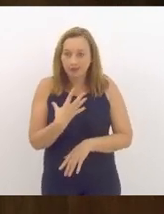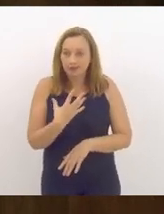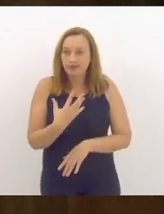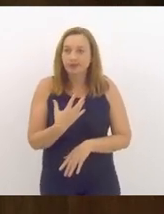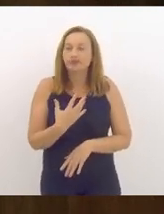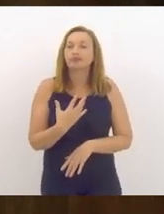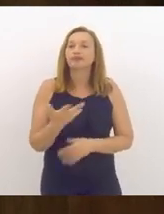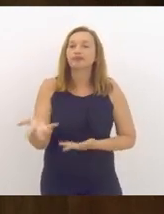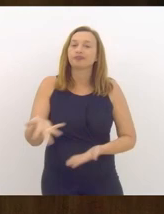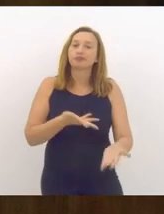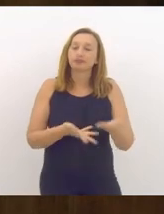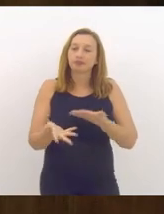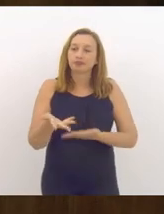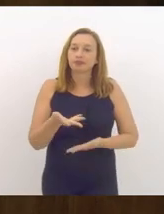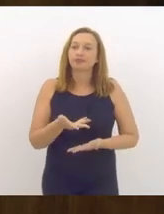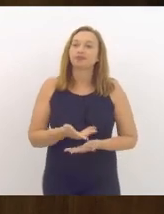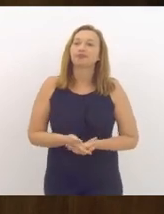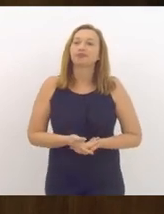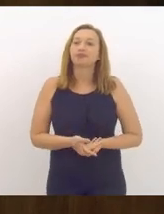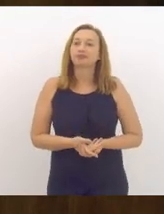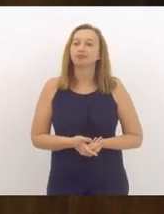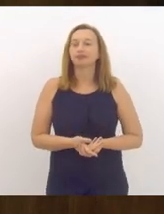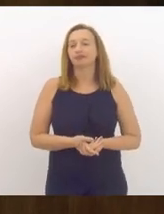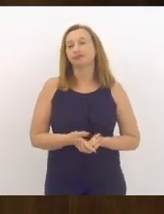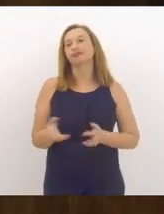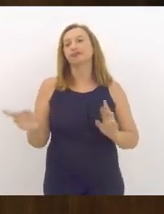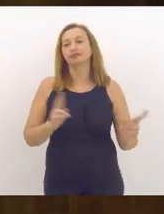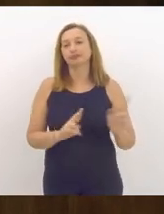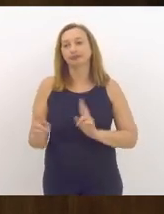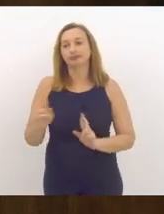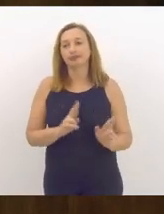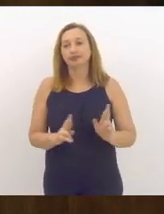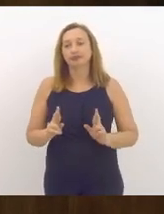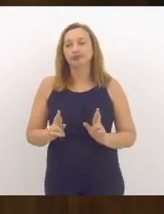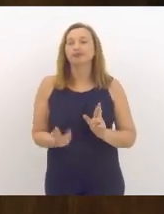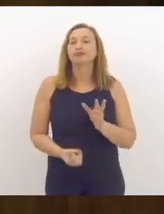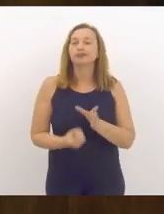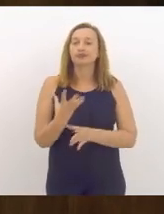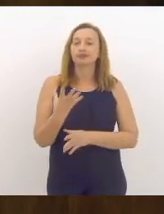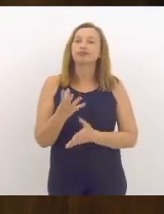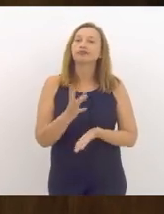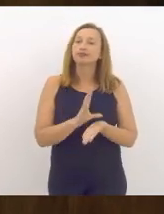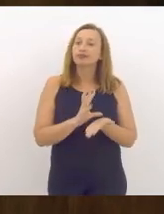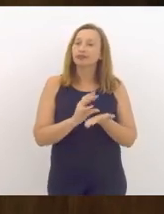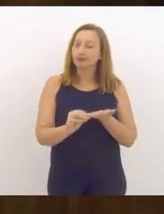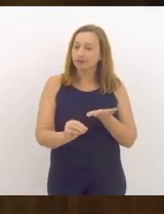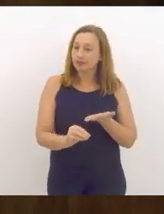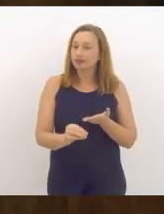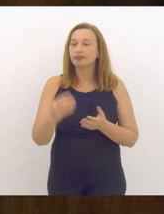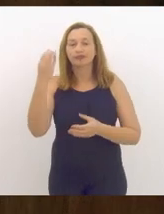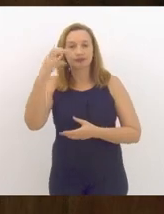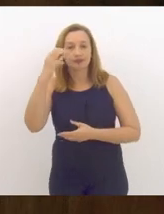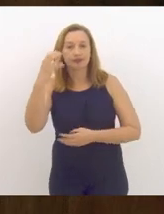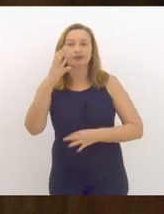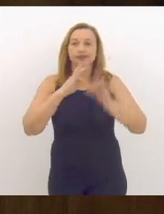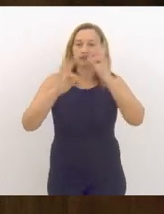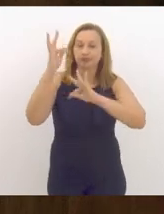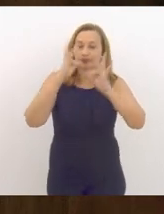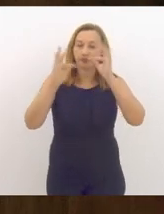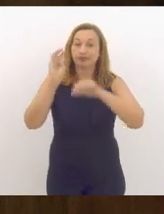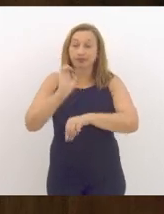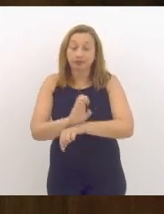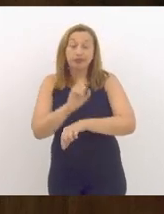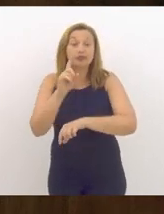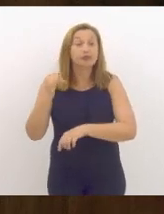pela parceria em relação à construção da pauta de ciência e tecnologia nesse estado,